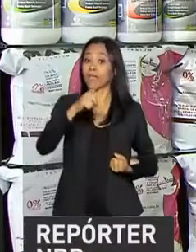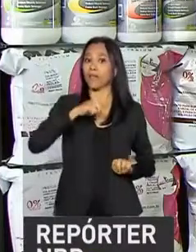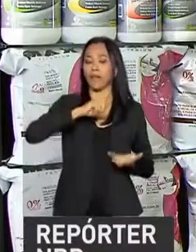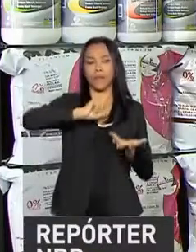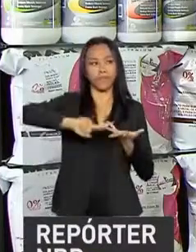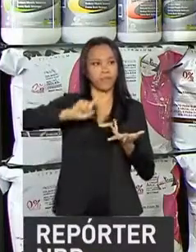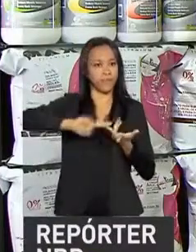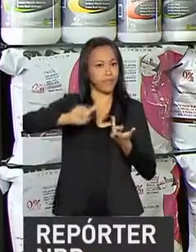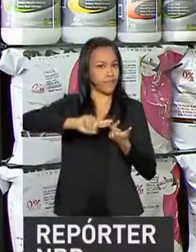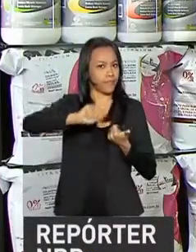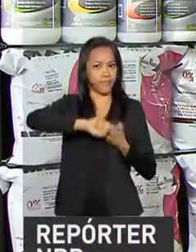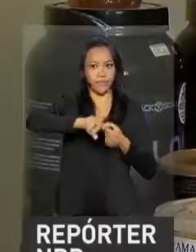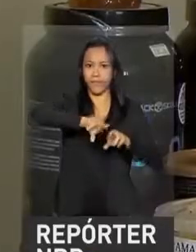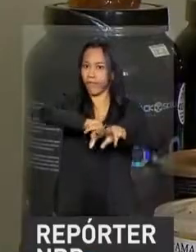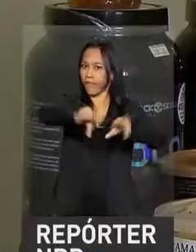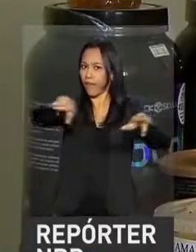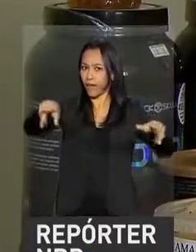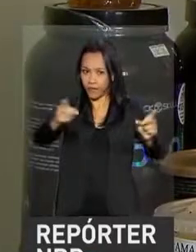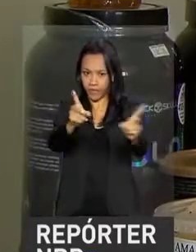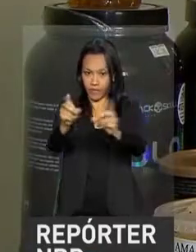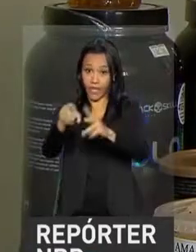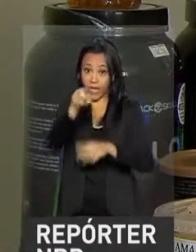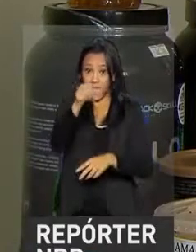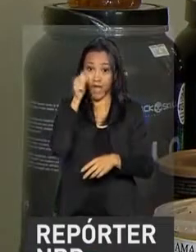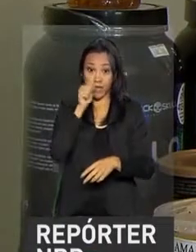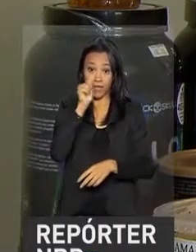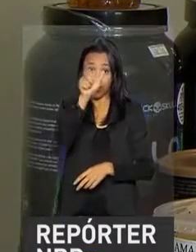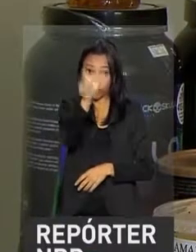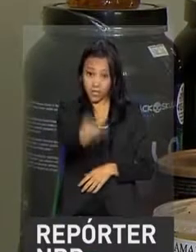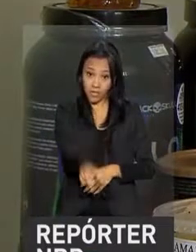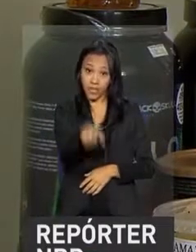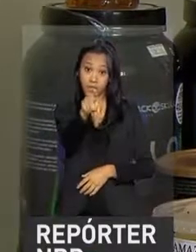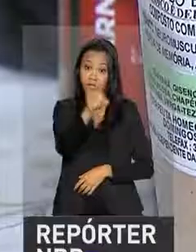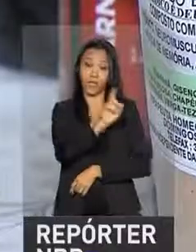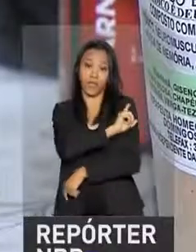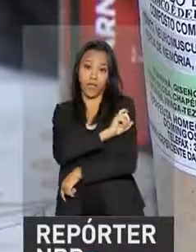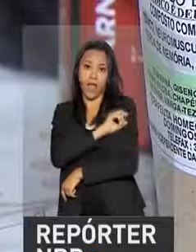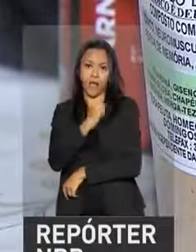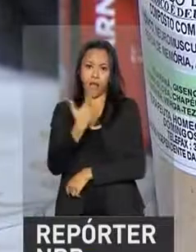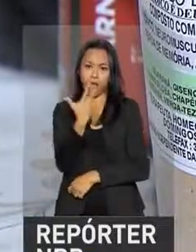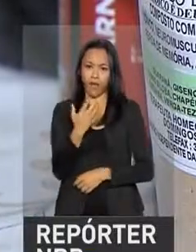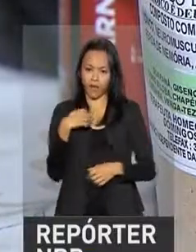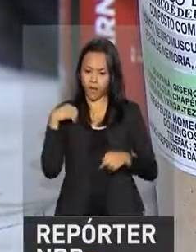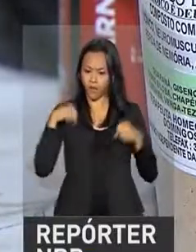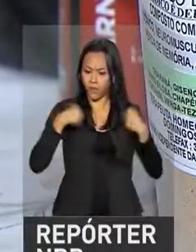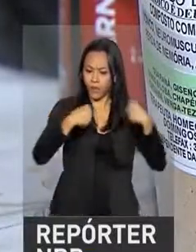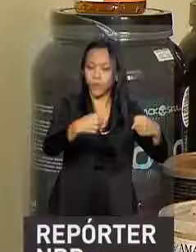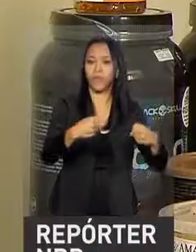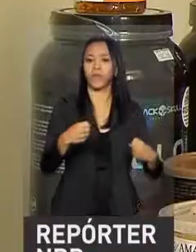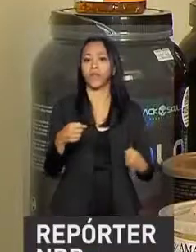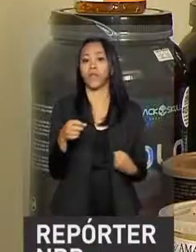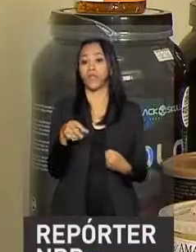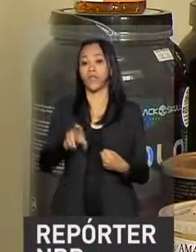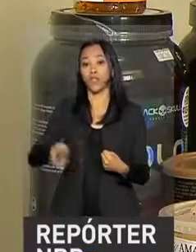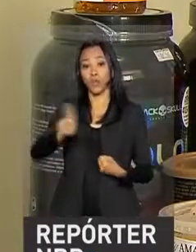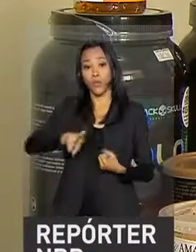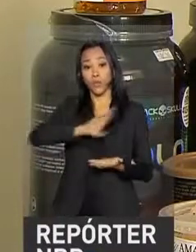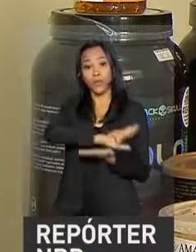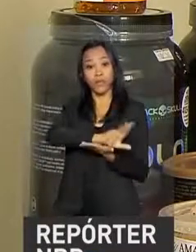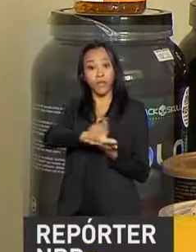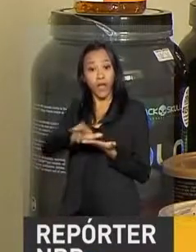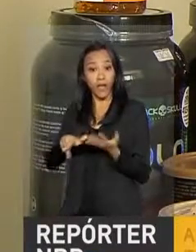tipos de consumidores esta enfermeira pretende competir como atleta e usa dezenas deles pra mim na minha